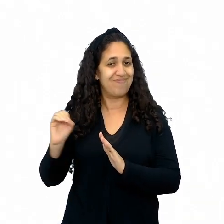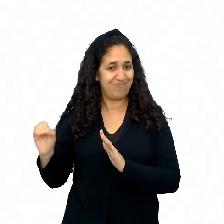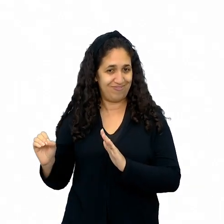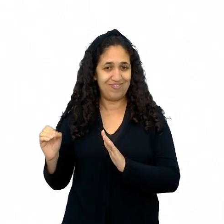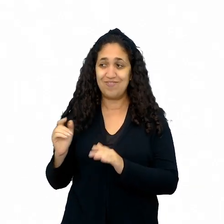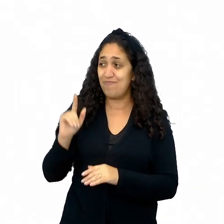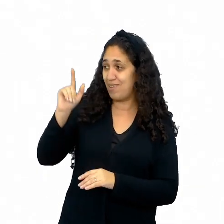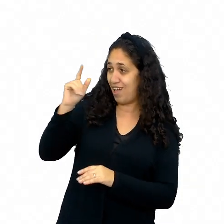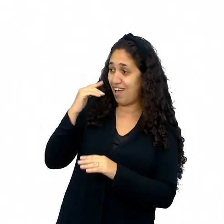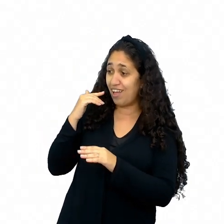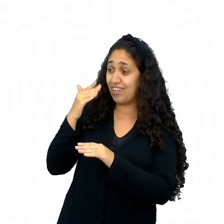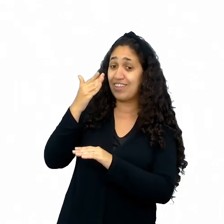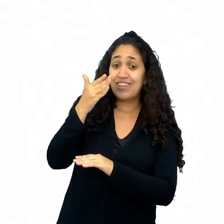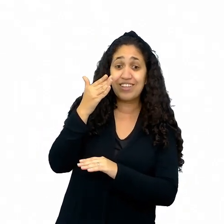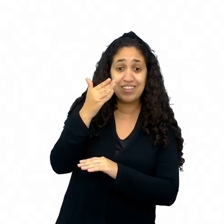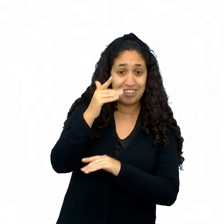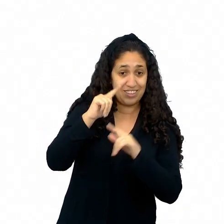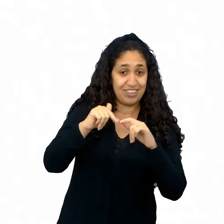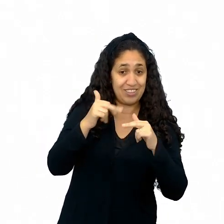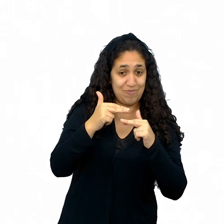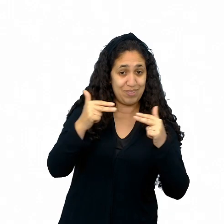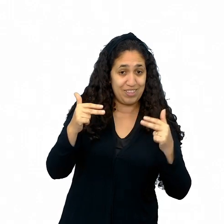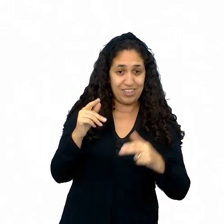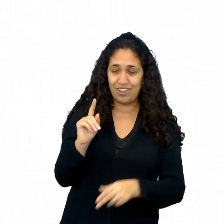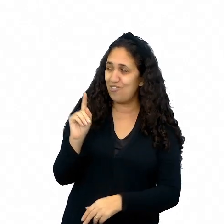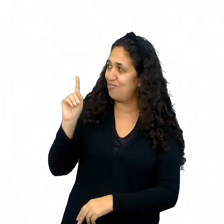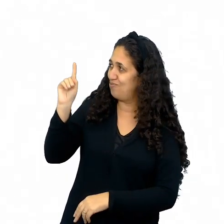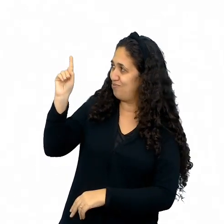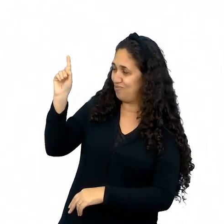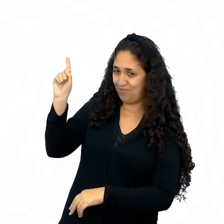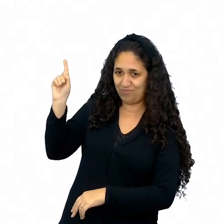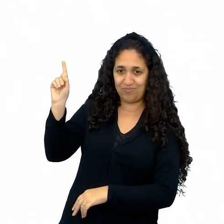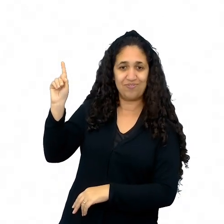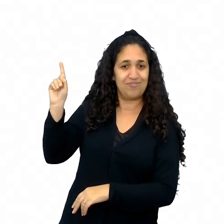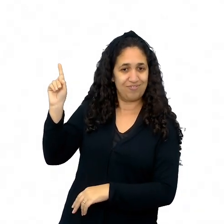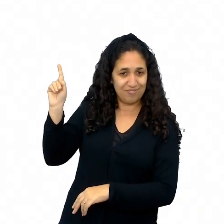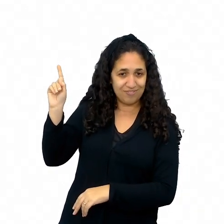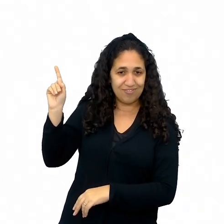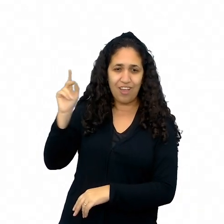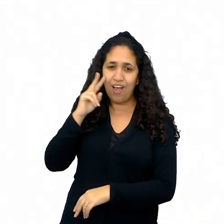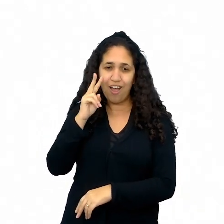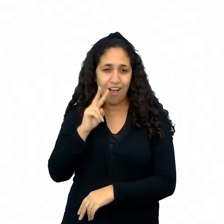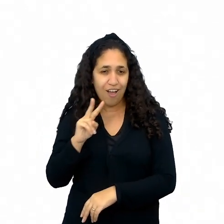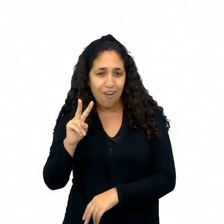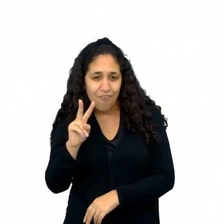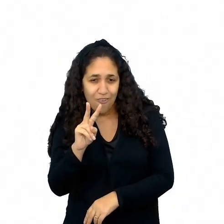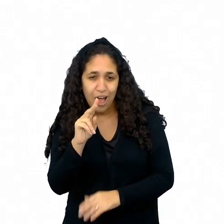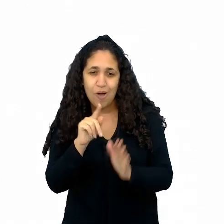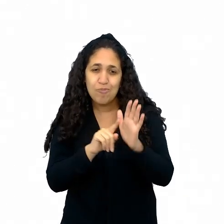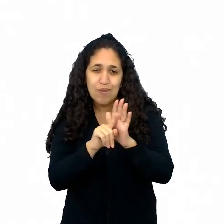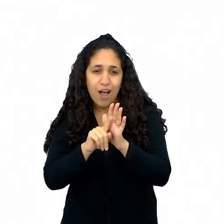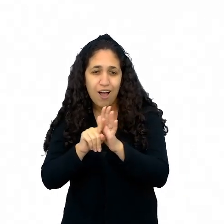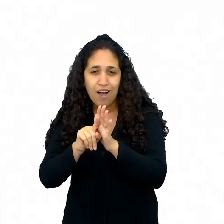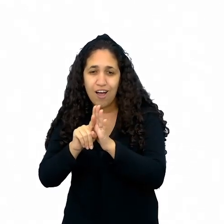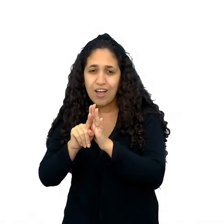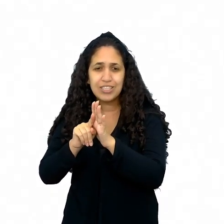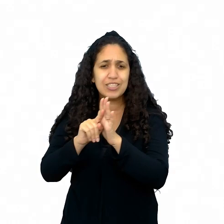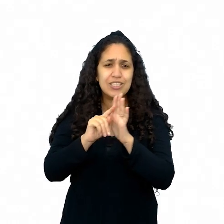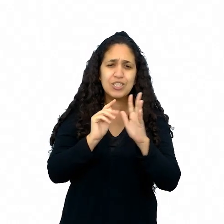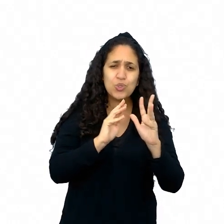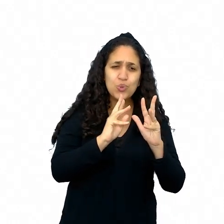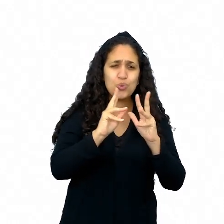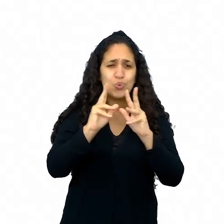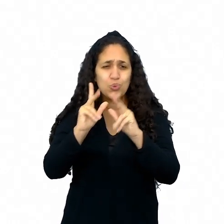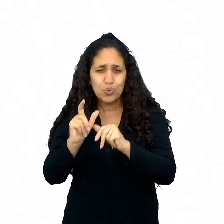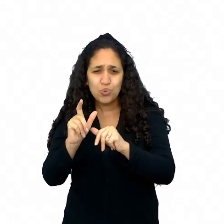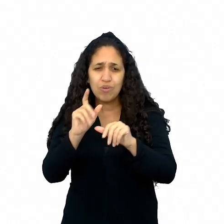para acessar esse material, ok? Então, retomem, acessem, verifiquem, olha, todas as formações, todo o material